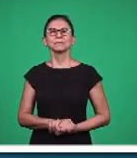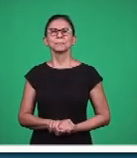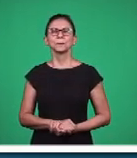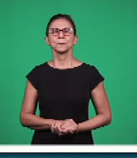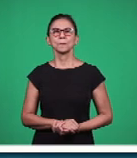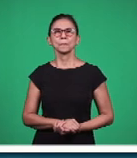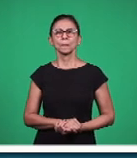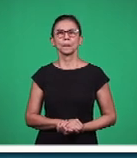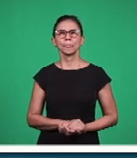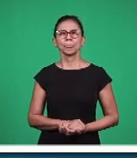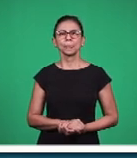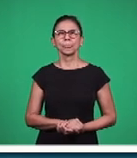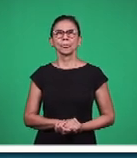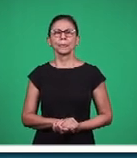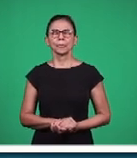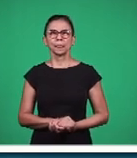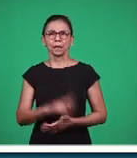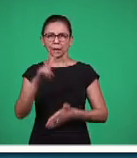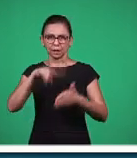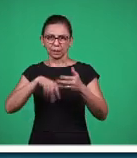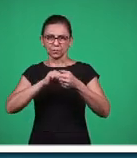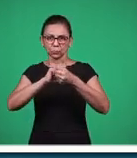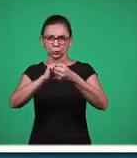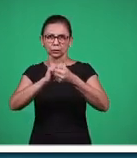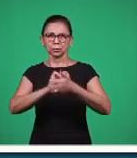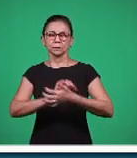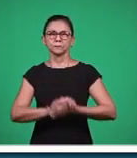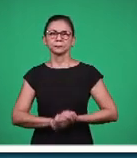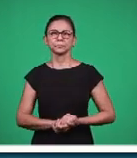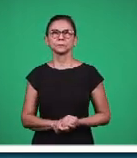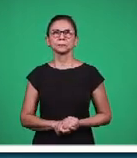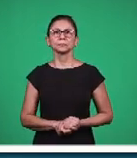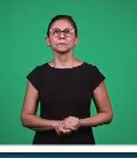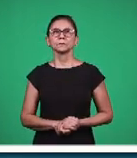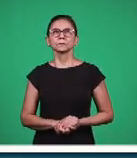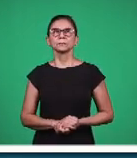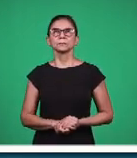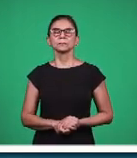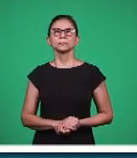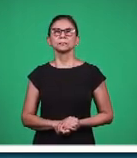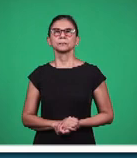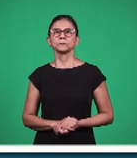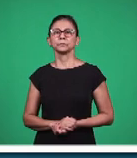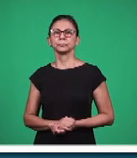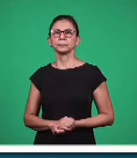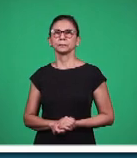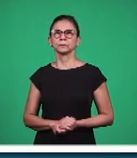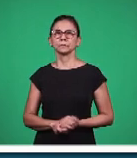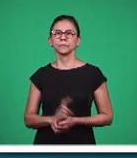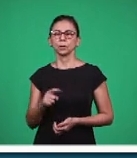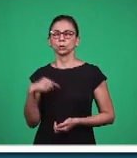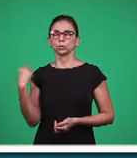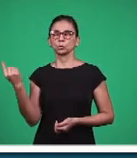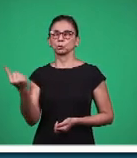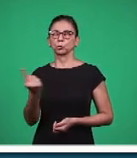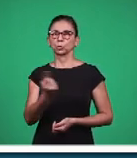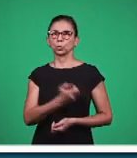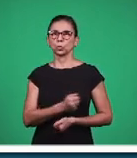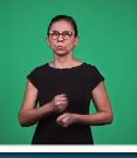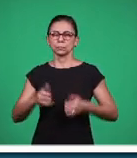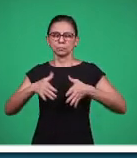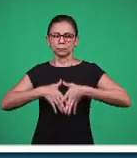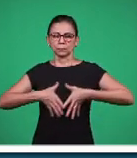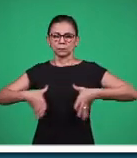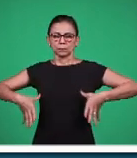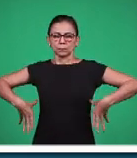Aqui já está o texto. Vamos ler juntos? Então, comigo, todos, estejam cingidos os vossos